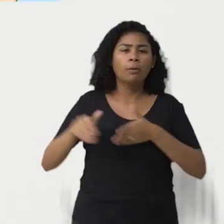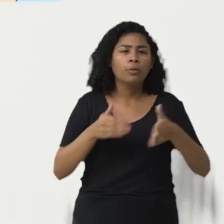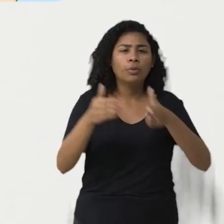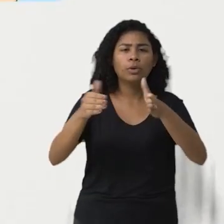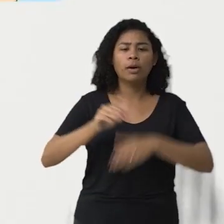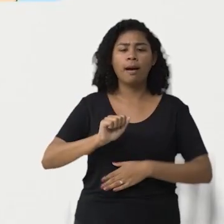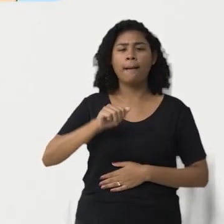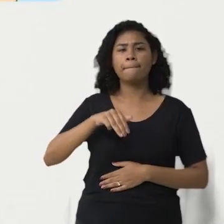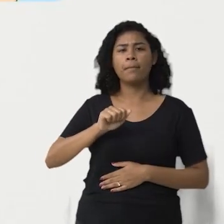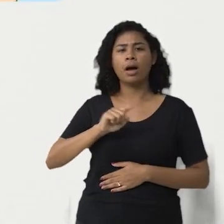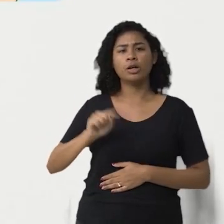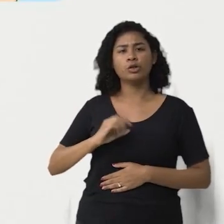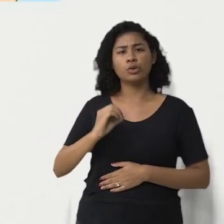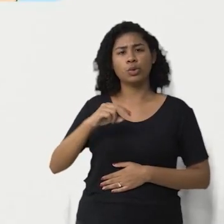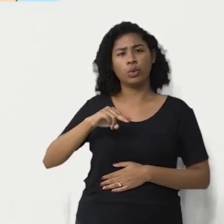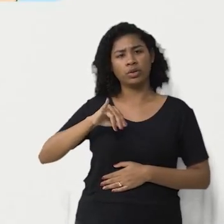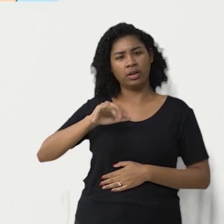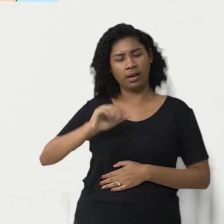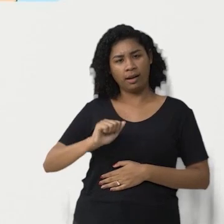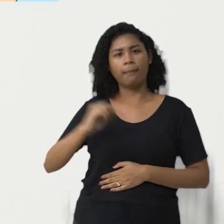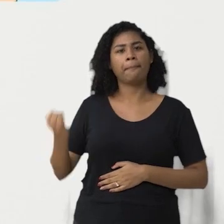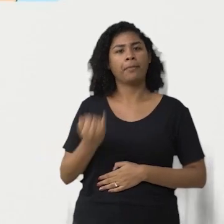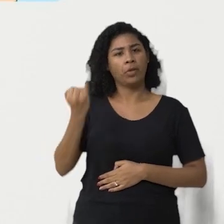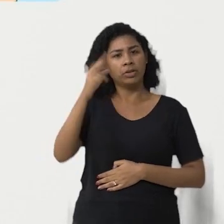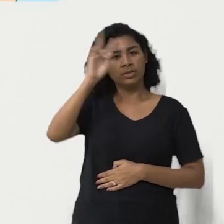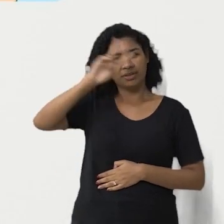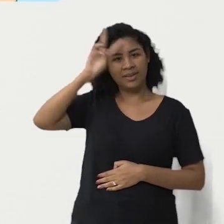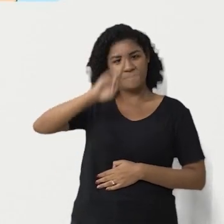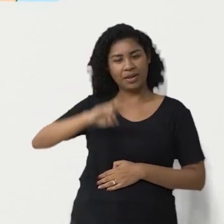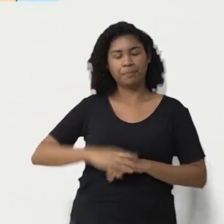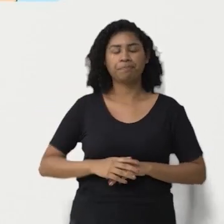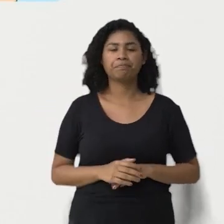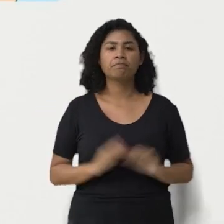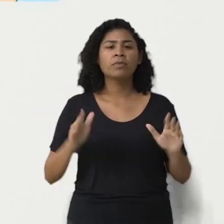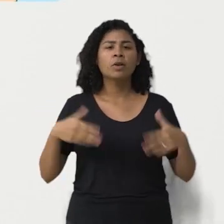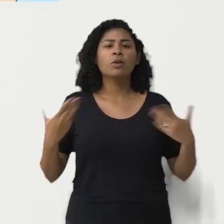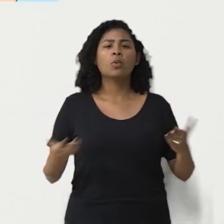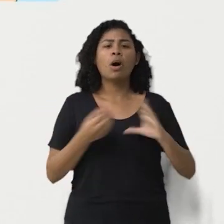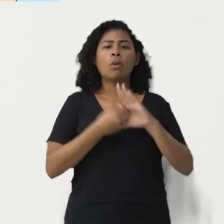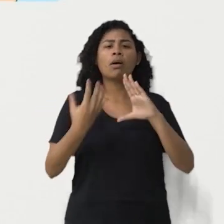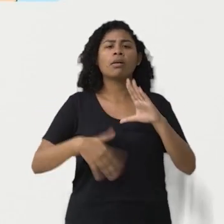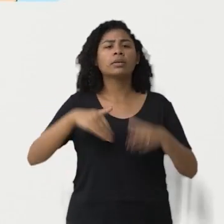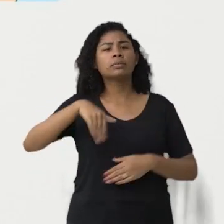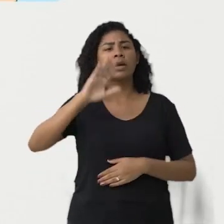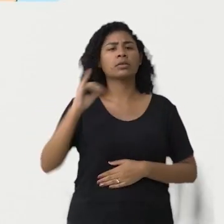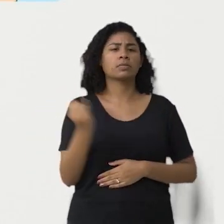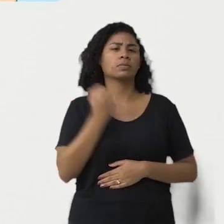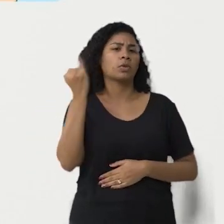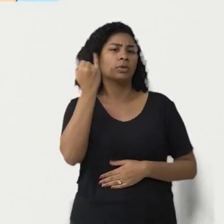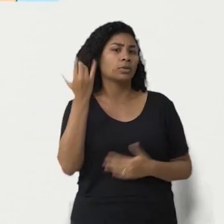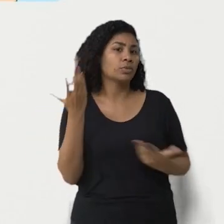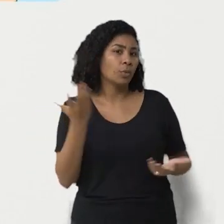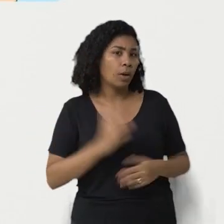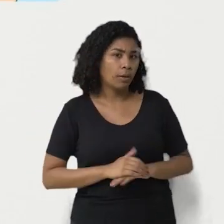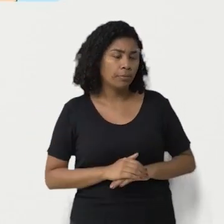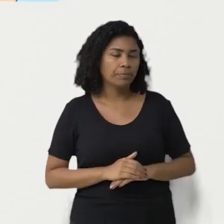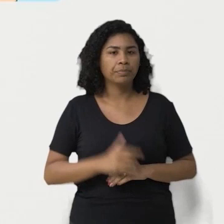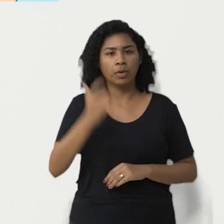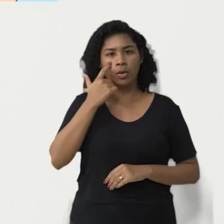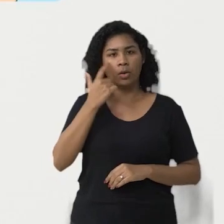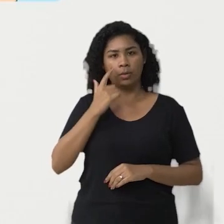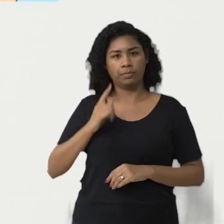também nós temos que relembrar. Olha só, gente, quais serão as principais características aí da bacia amazônica? A